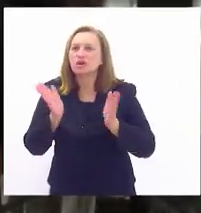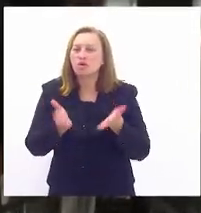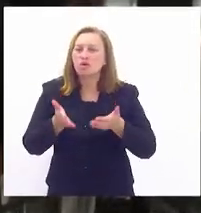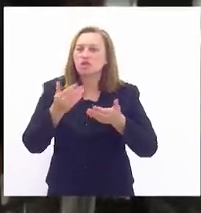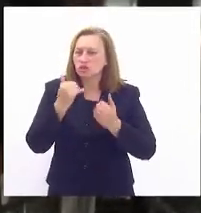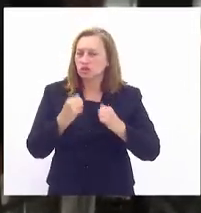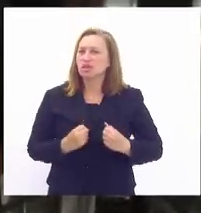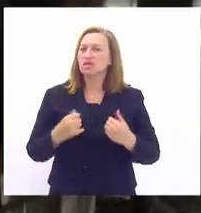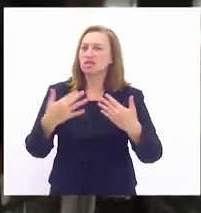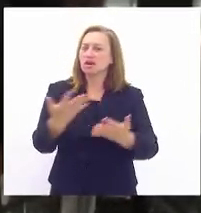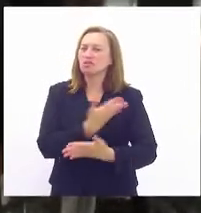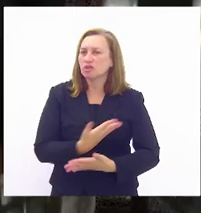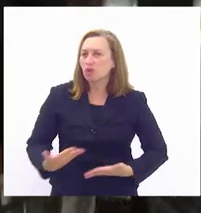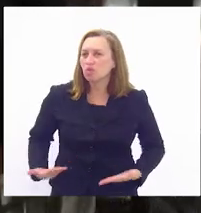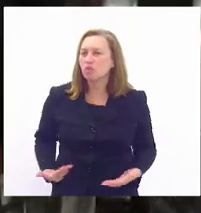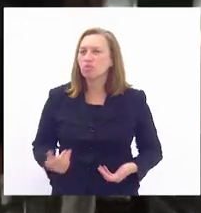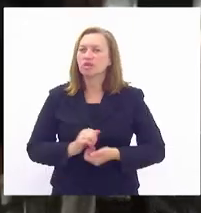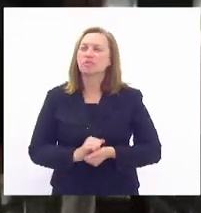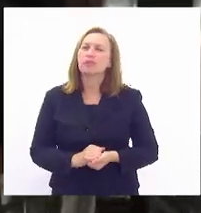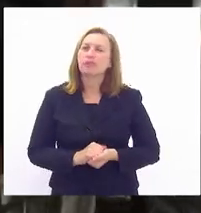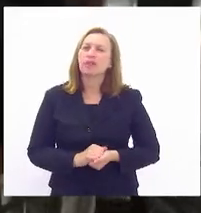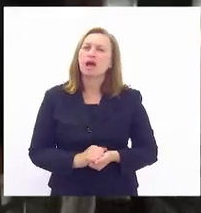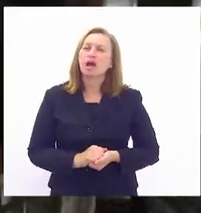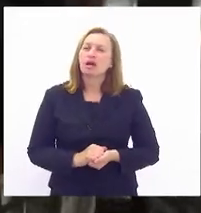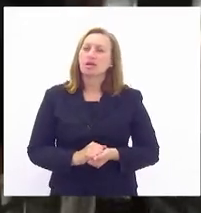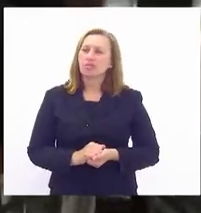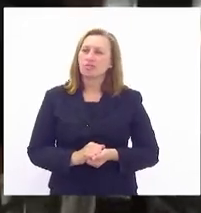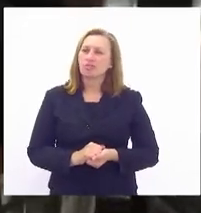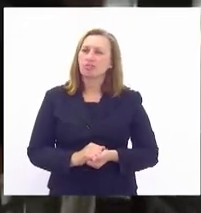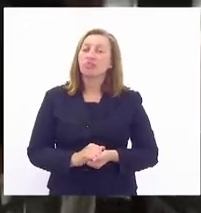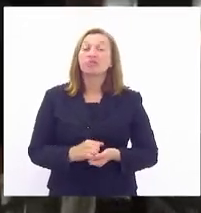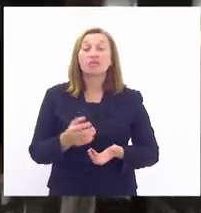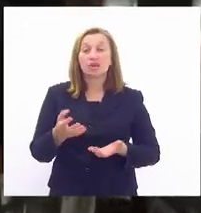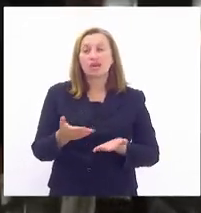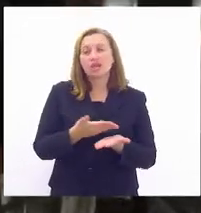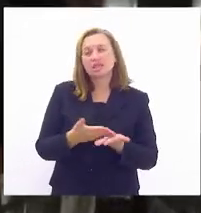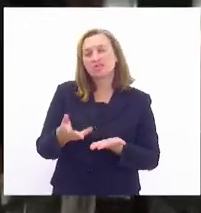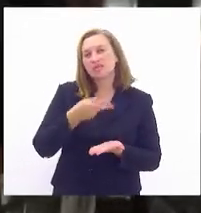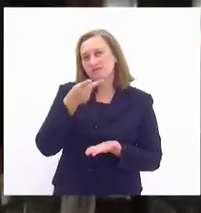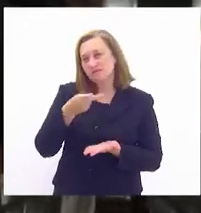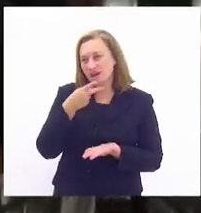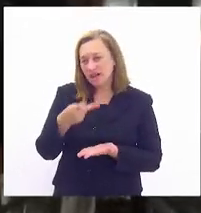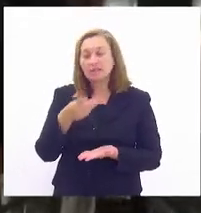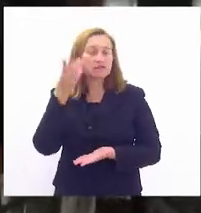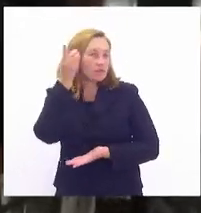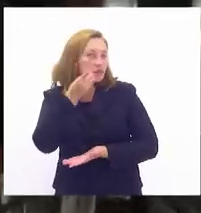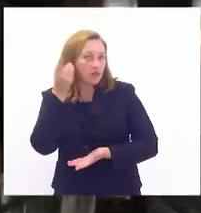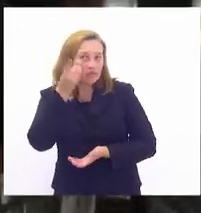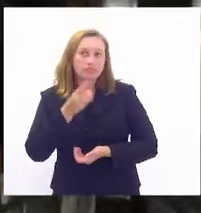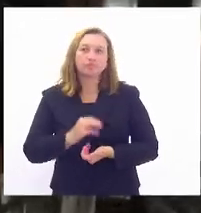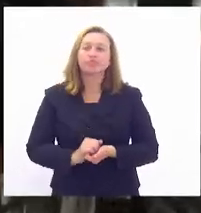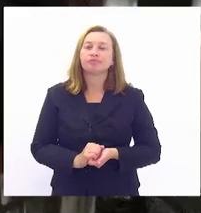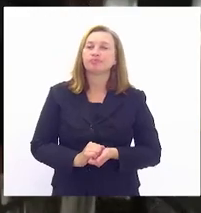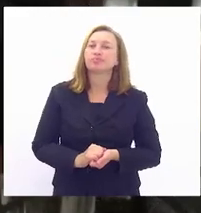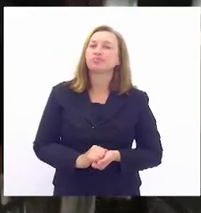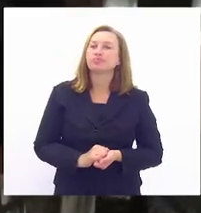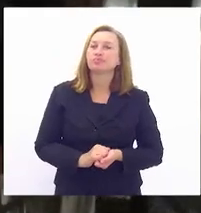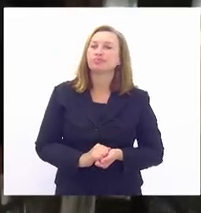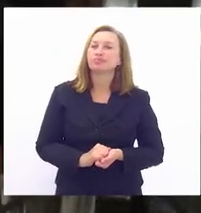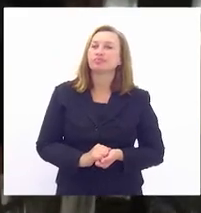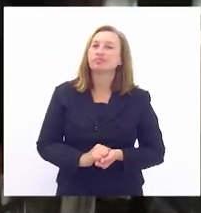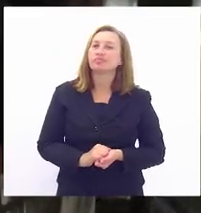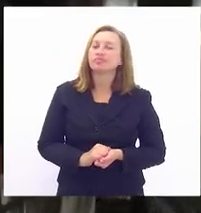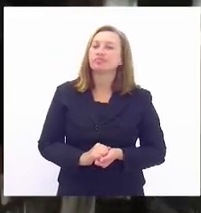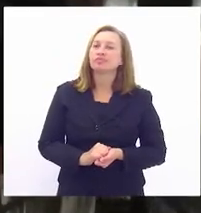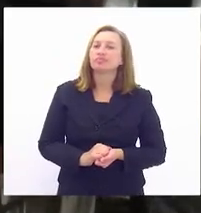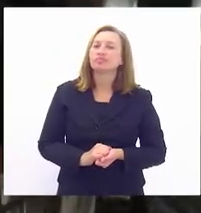mesa pública. Eu quero iniciar minha fala, deputado, dizendo que